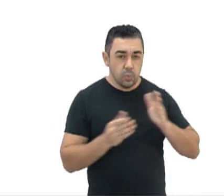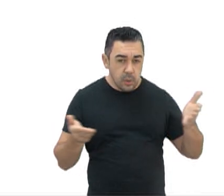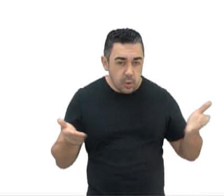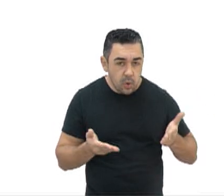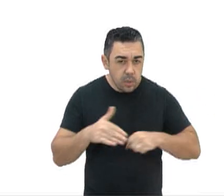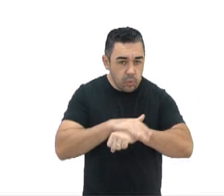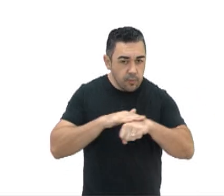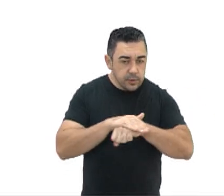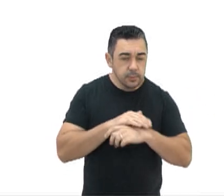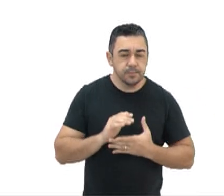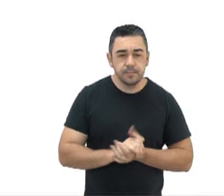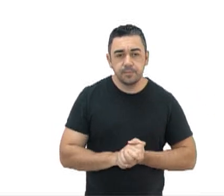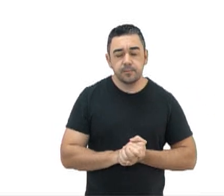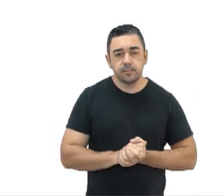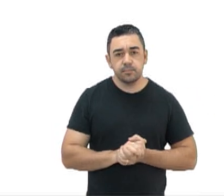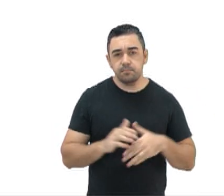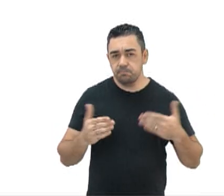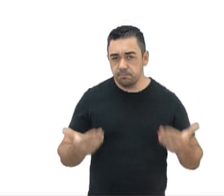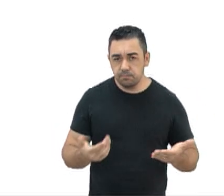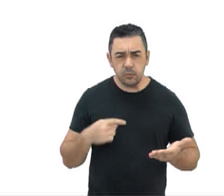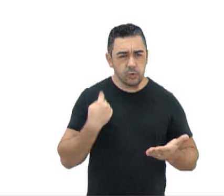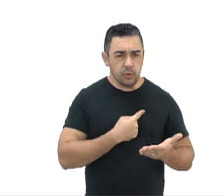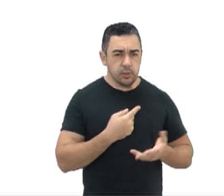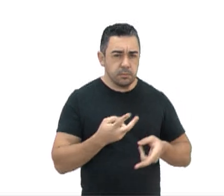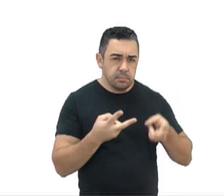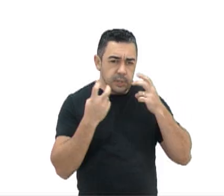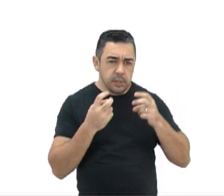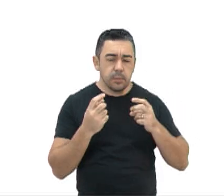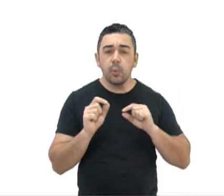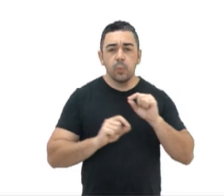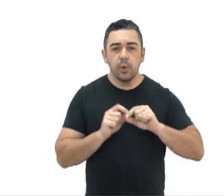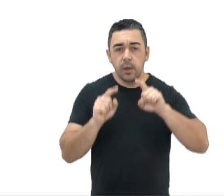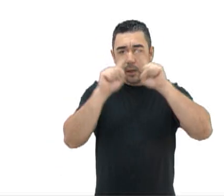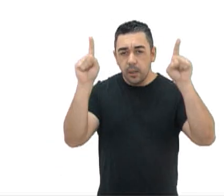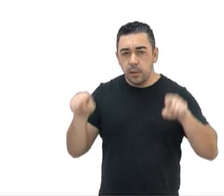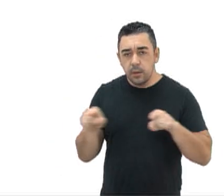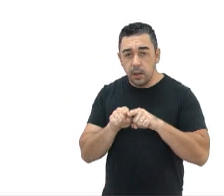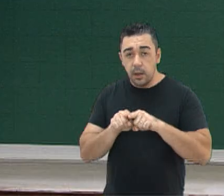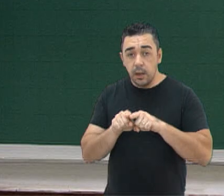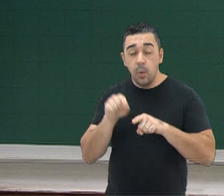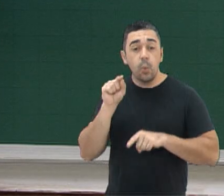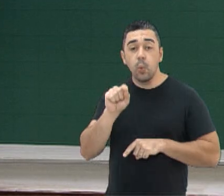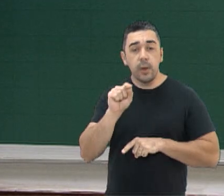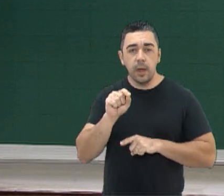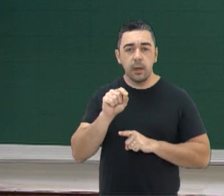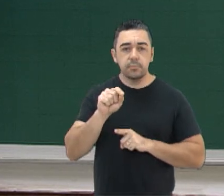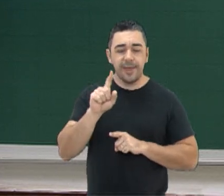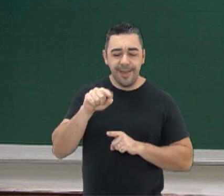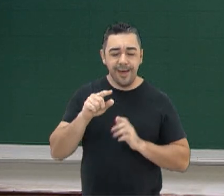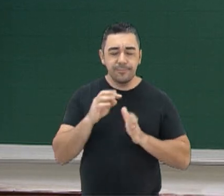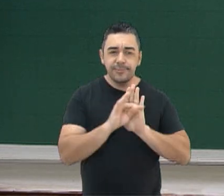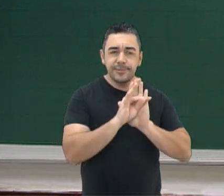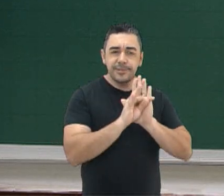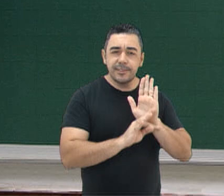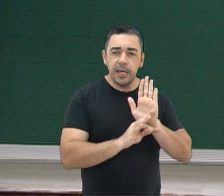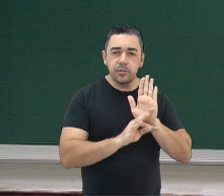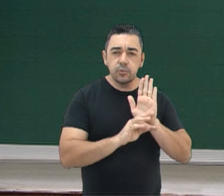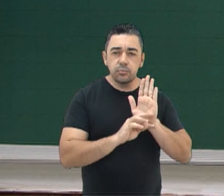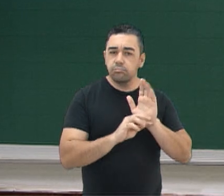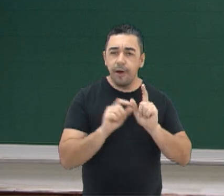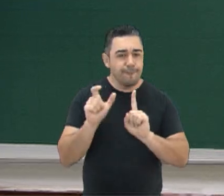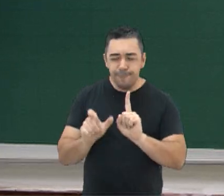aula. Nós reconhecemos a tela enquanto um texto não verbal. Veja o